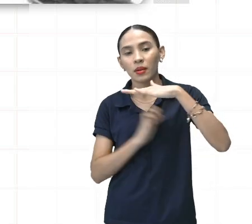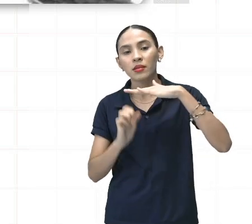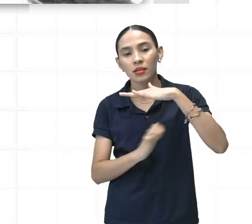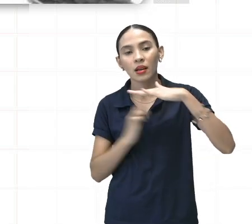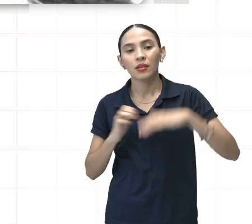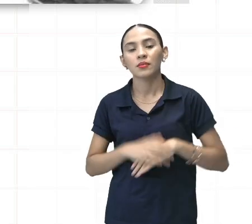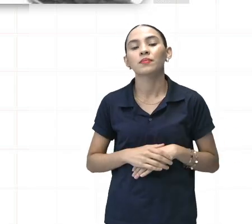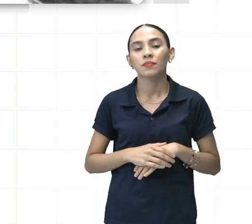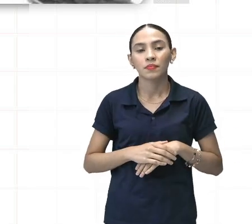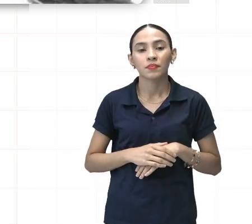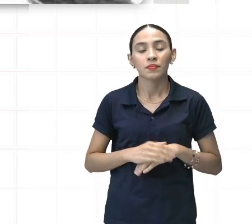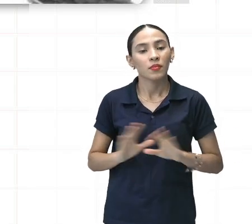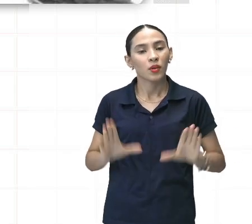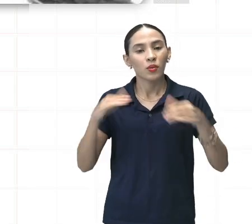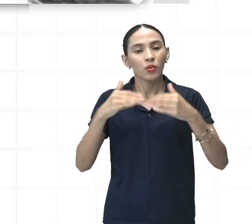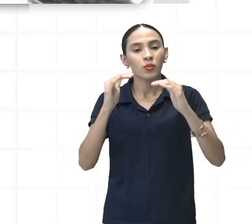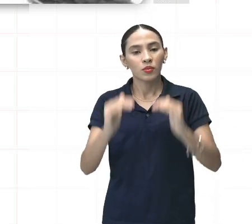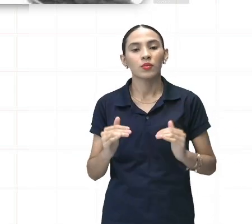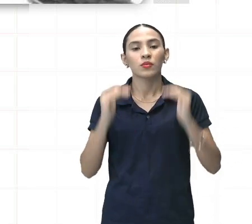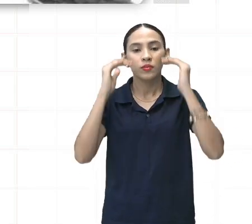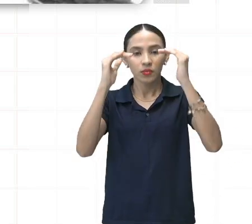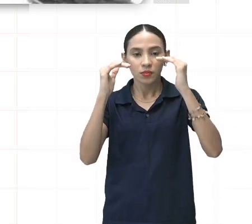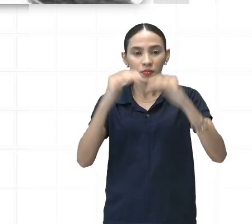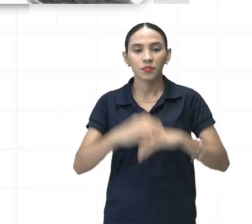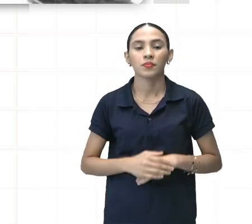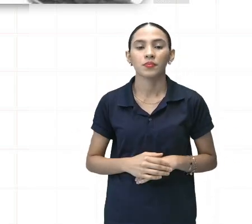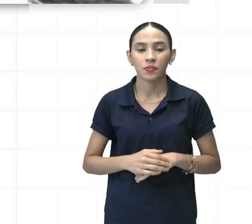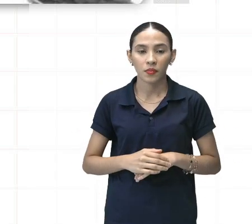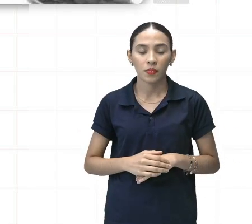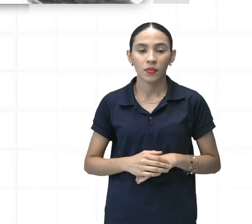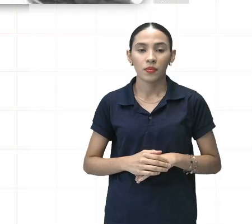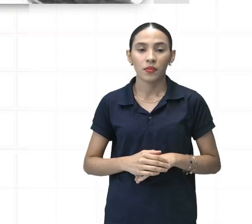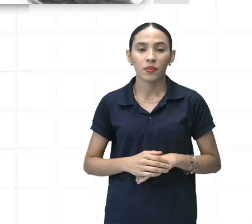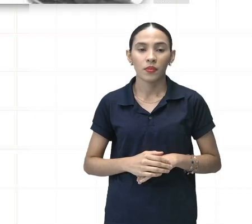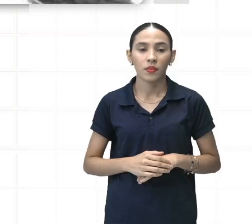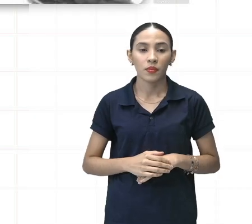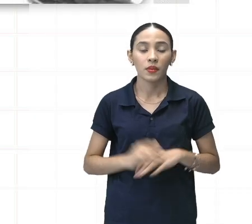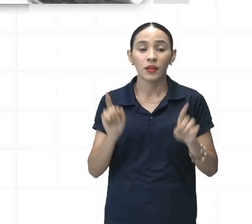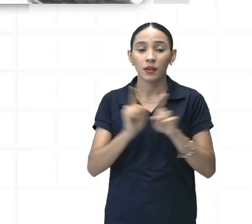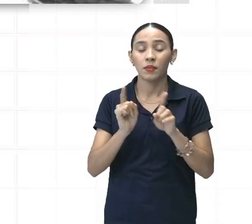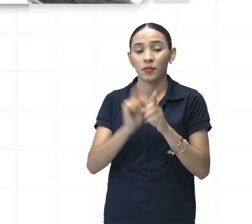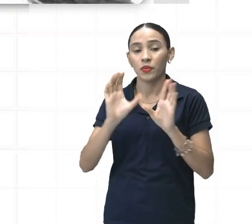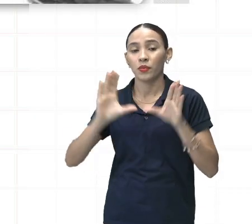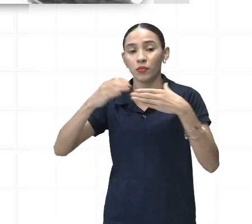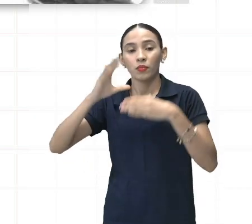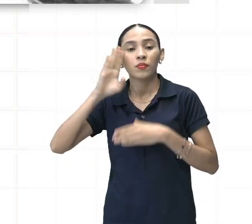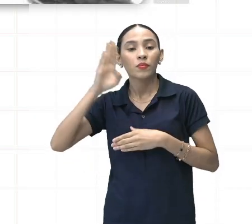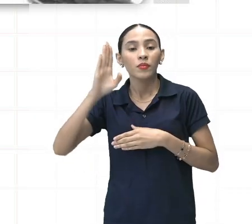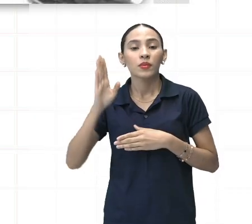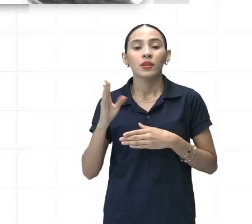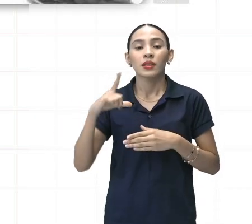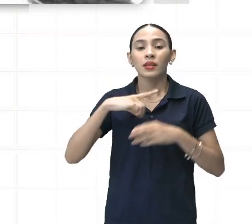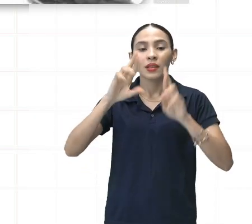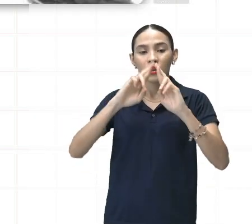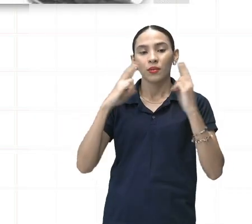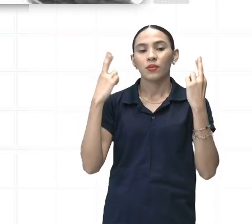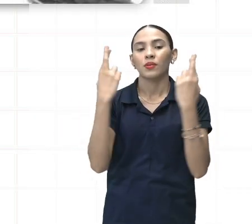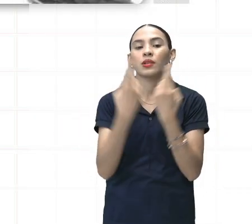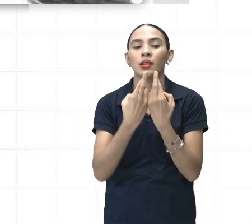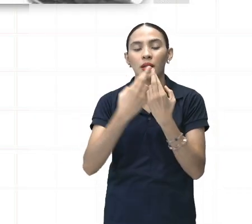empresariado, membros das camadas médias do alto clero, das Forças Armadas, chegou a